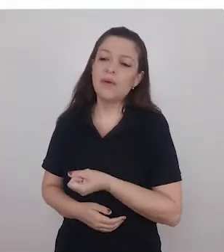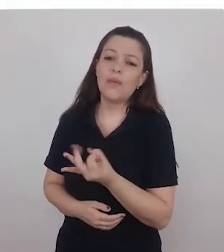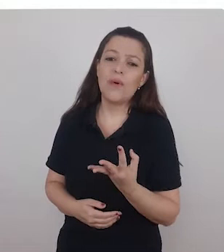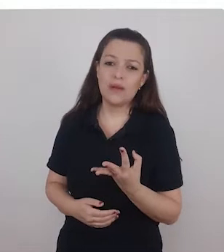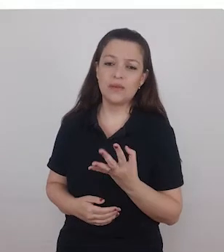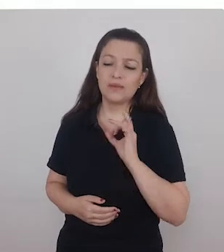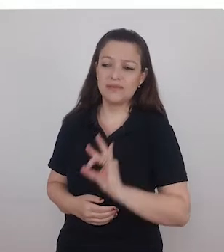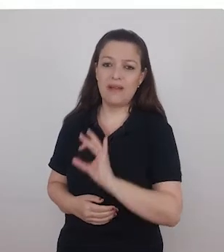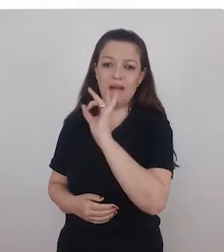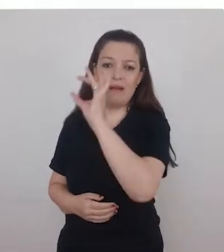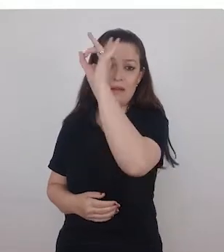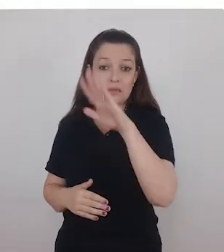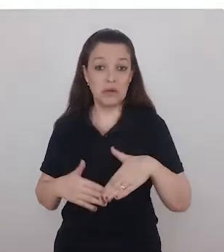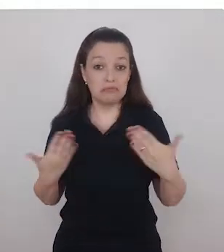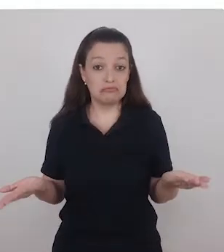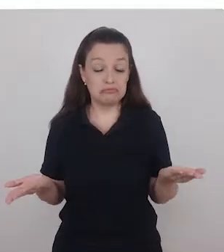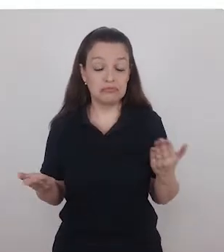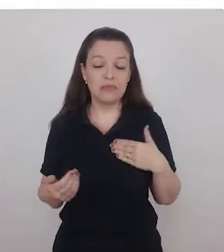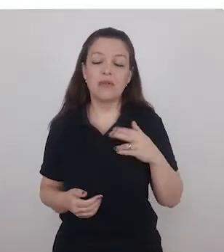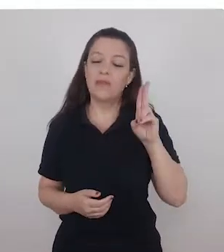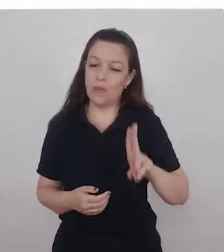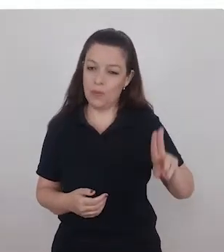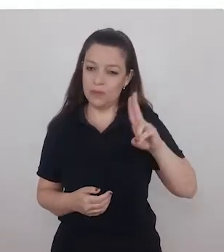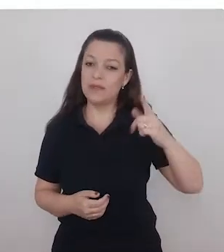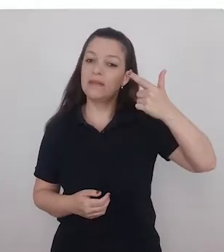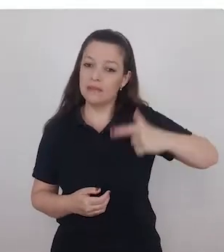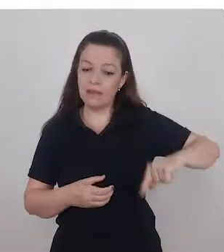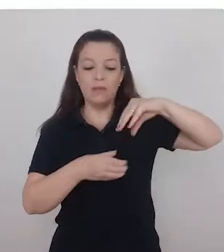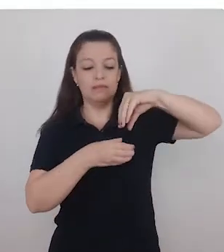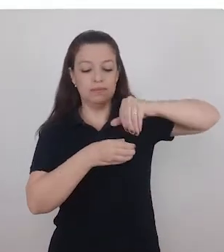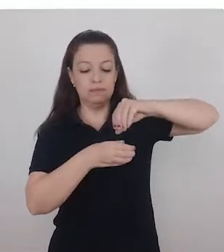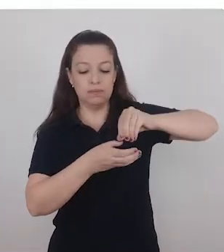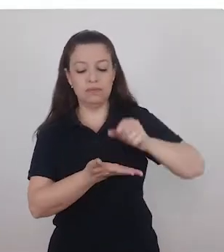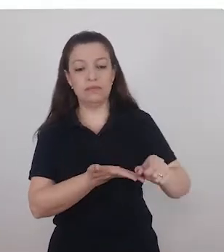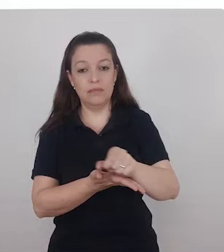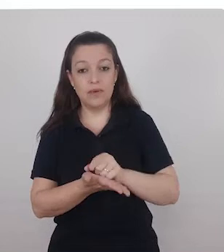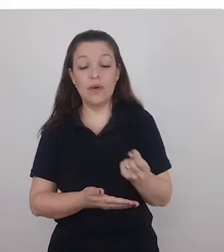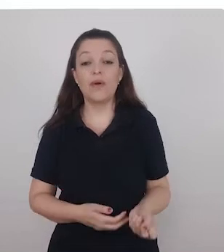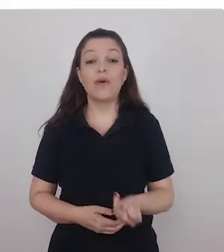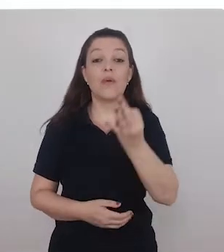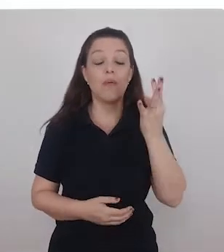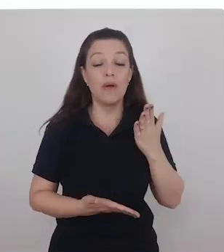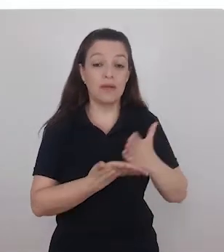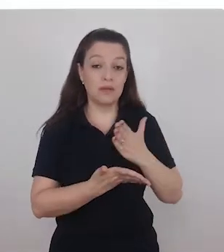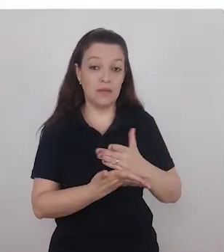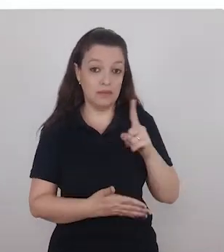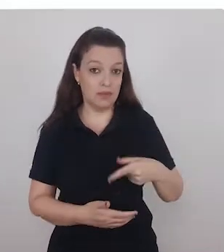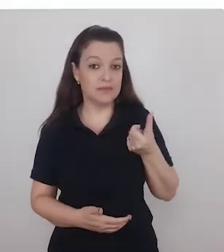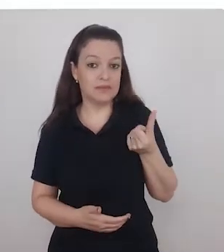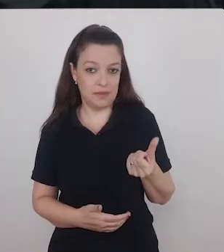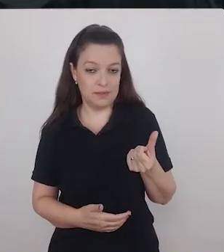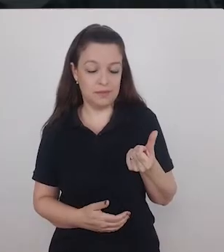livros ficarão em cada prateleira? Então, vamos usar novamente as tampinhas para representar a quantidade de livros, que são